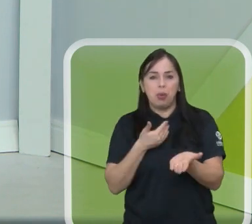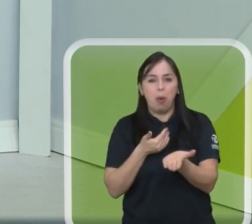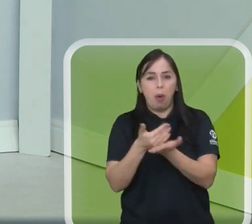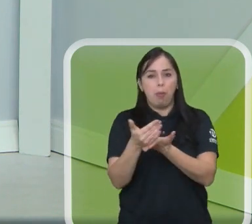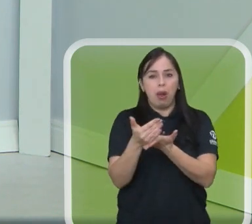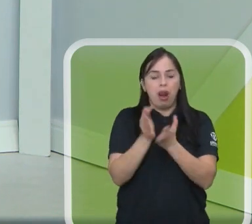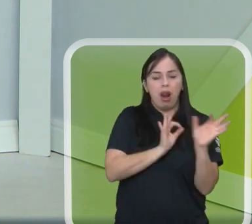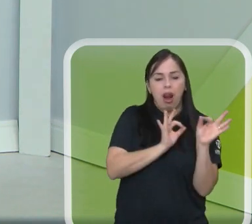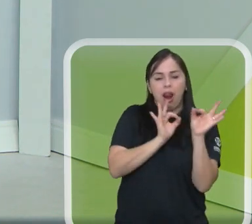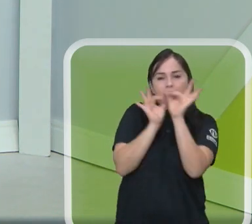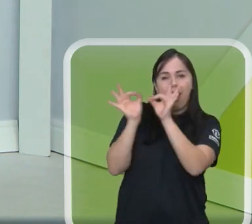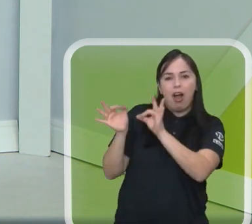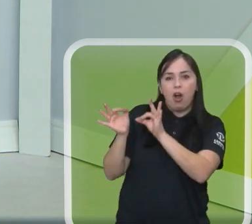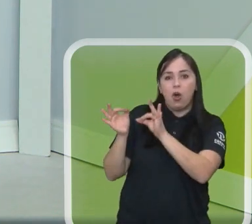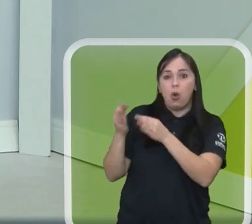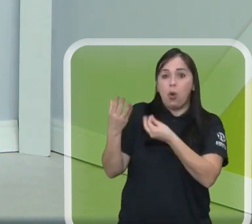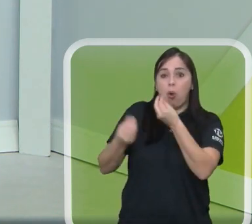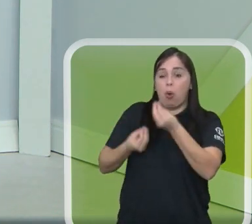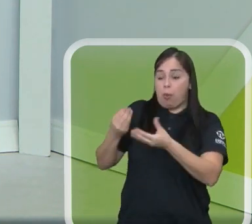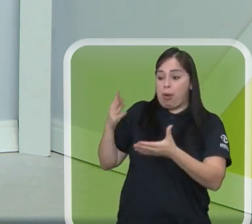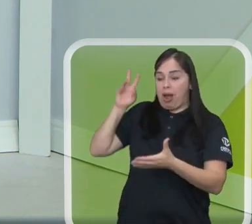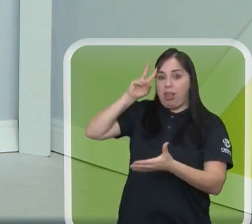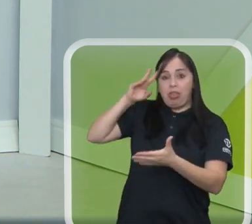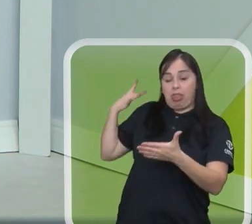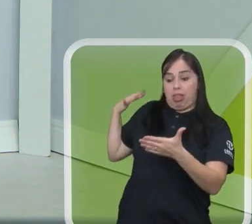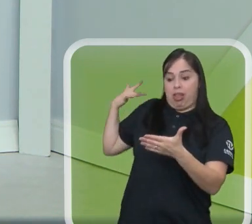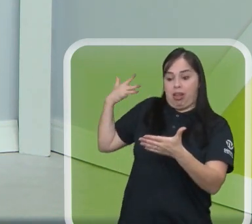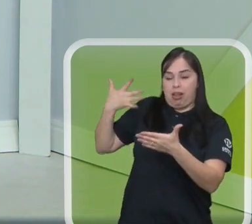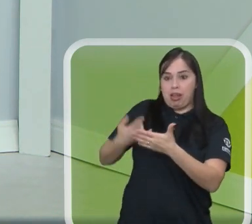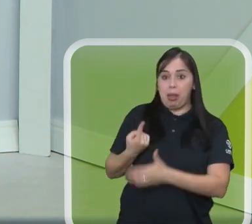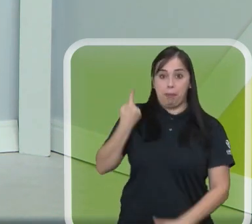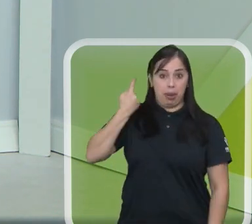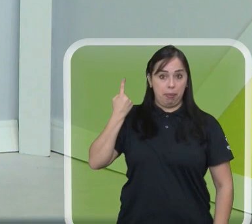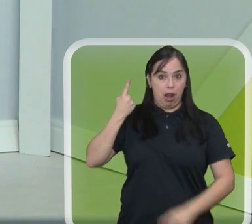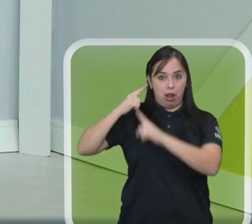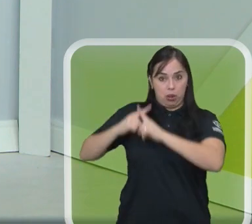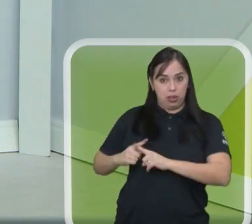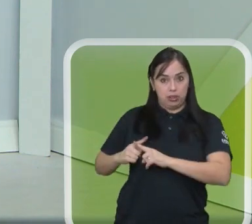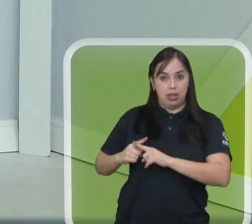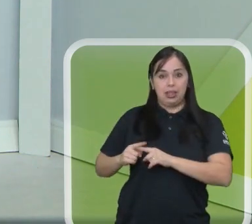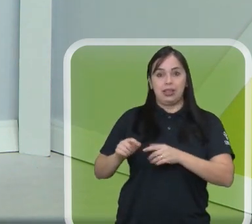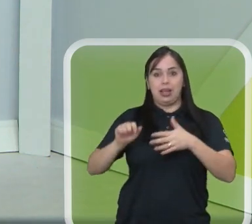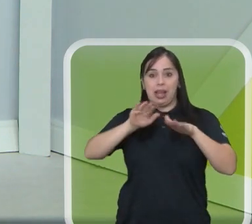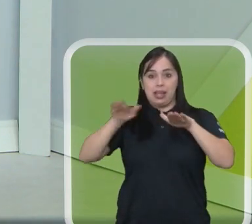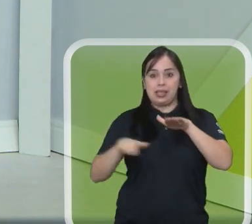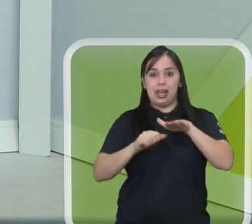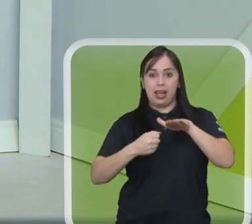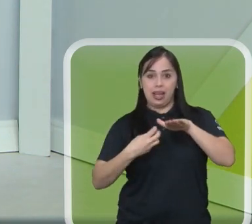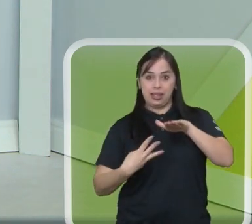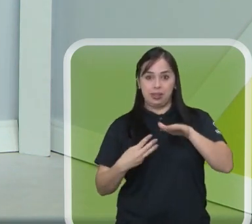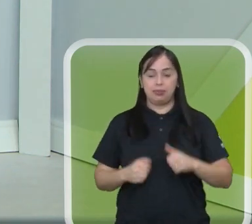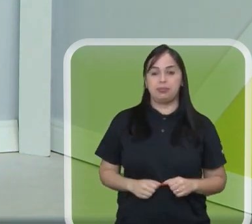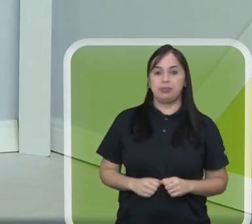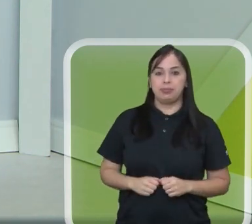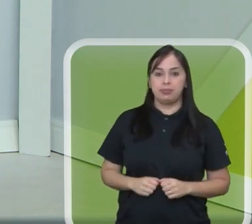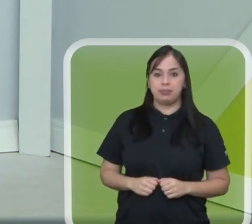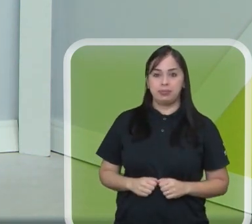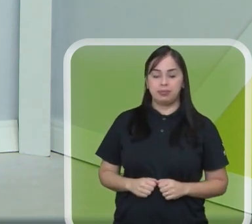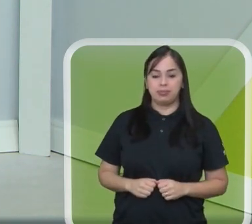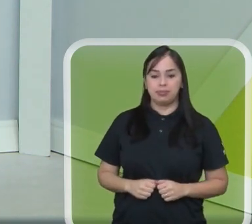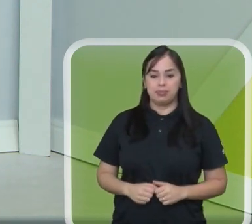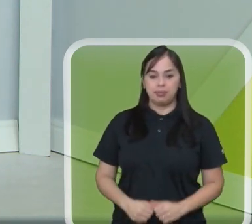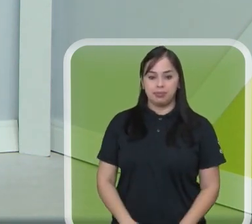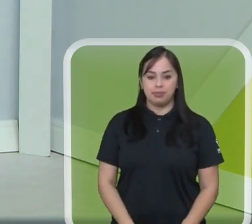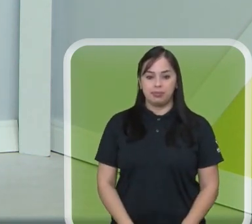ver como foi a campanha do São José na primeira fase da Série A3. Coloca aqui, Matheus, pra gente.